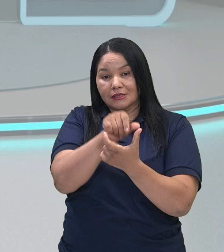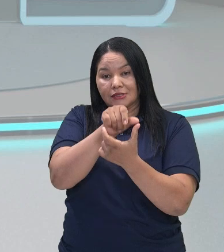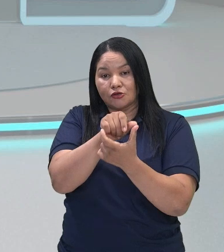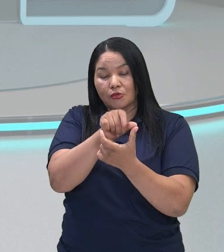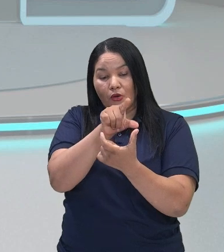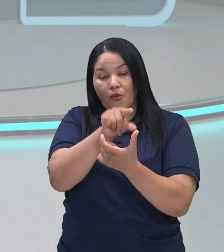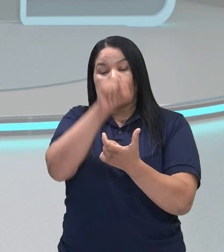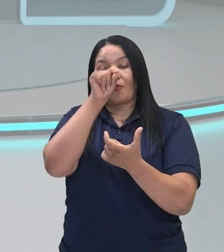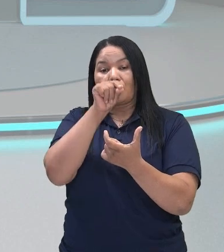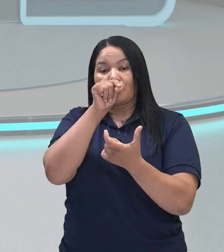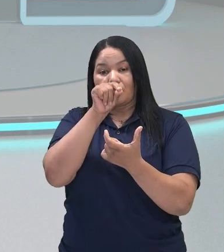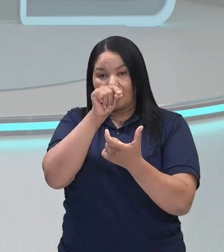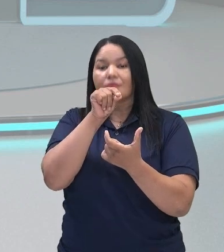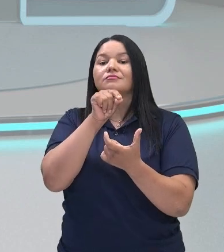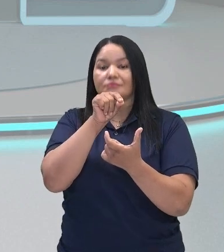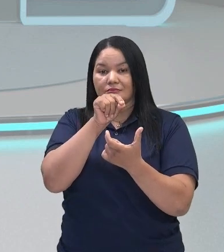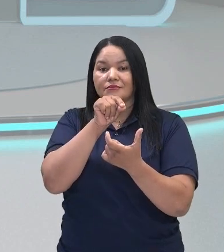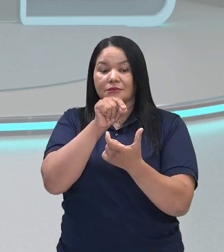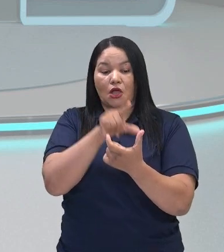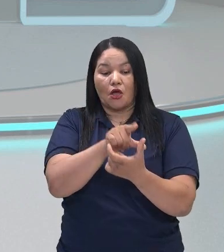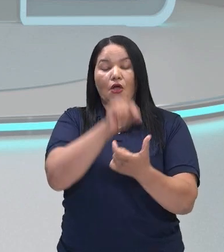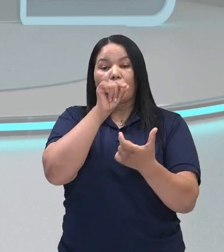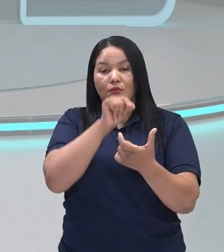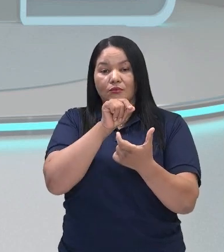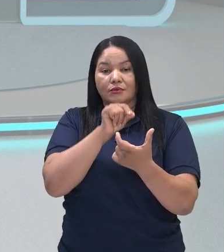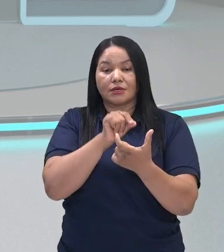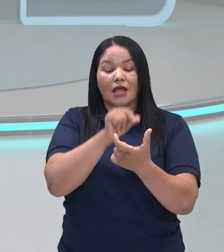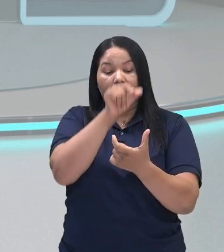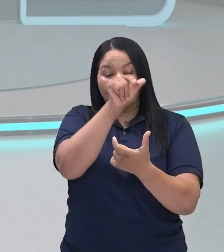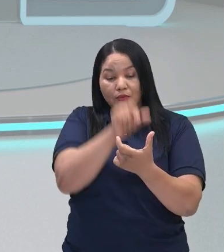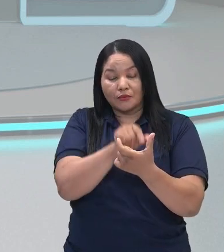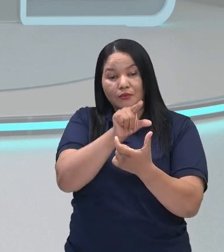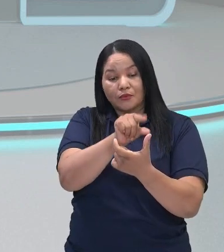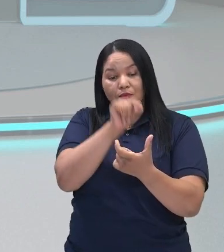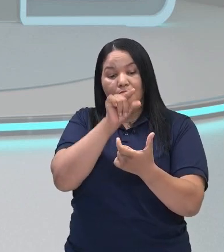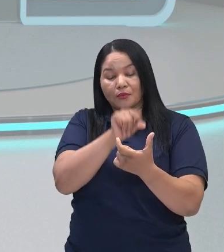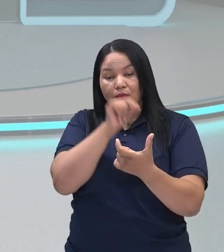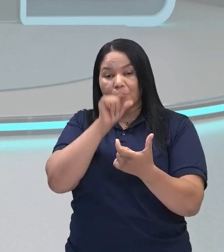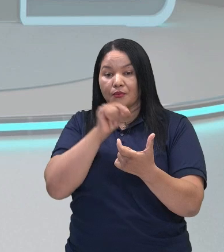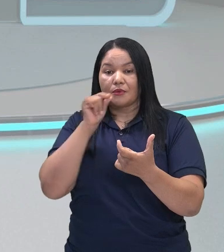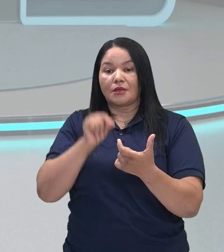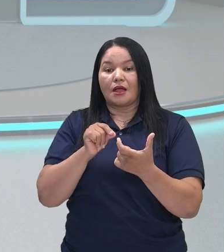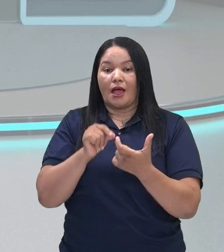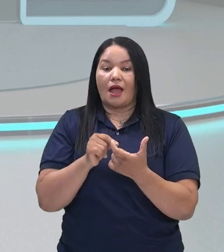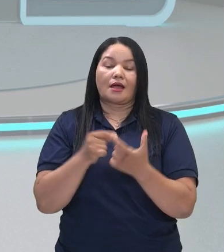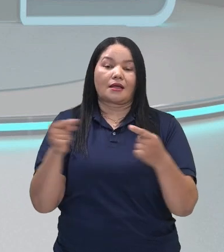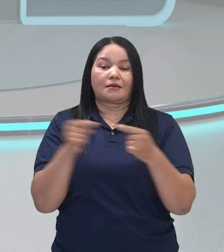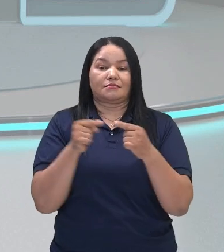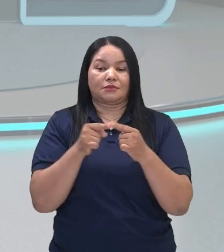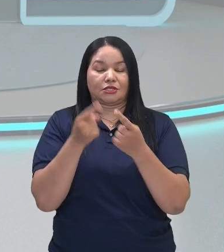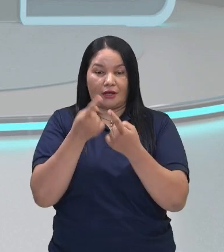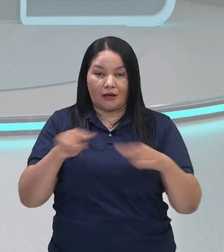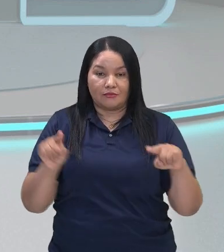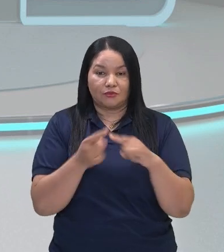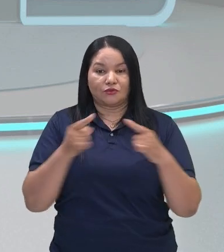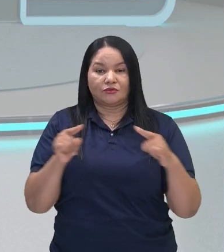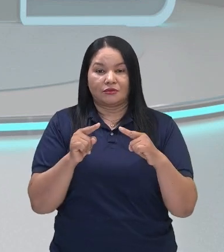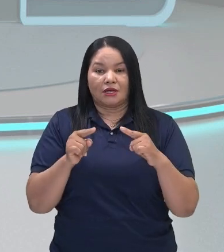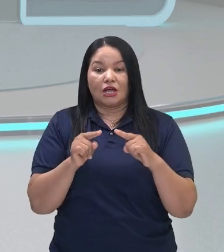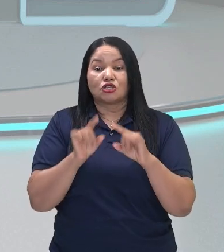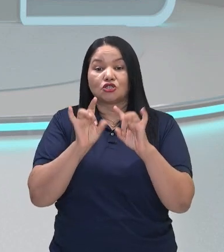sílabas. É daqui que surgiram as notas musicais. Você sabia que aqui a gente só